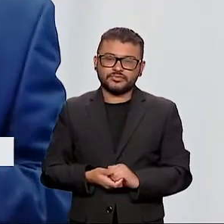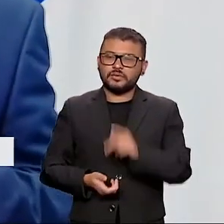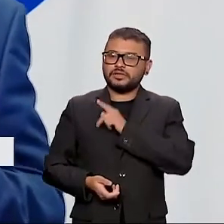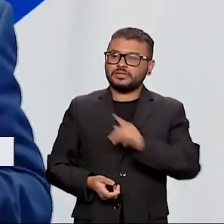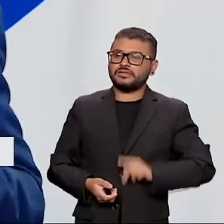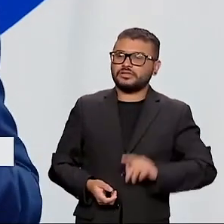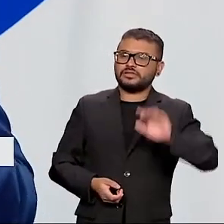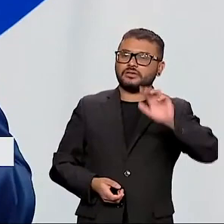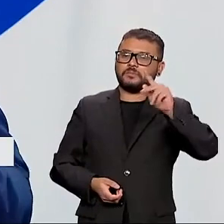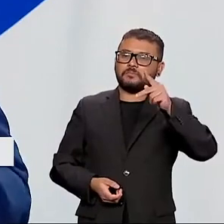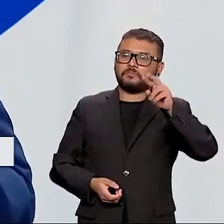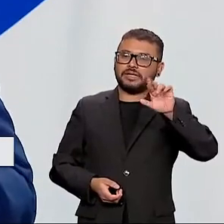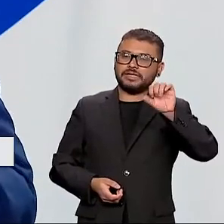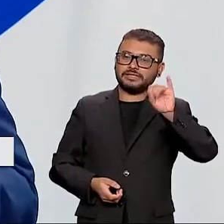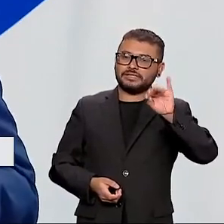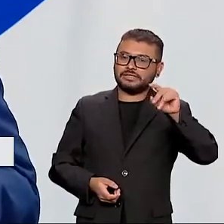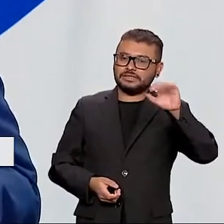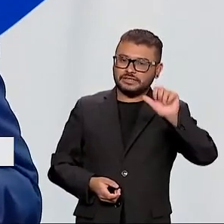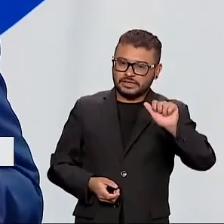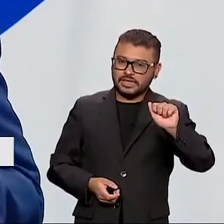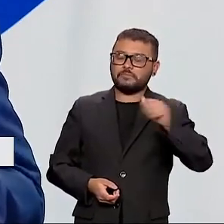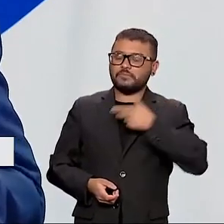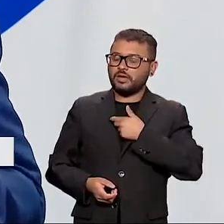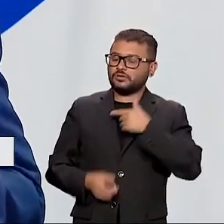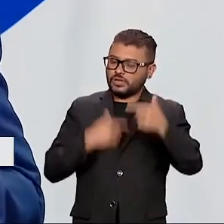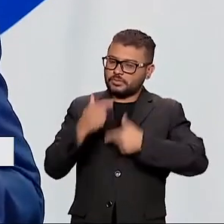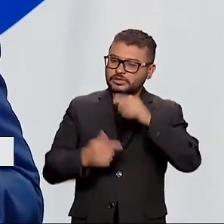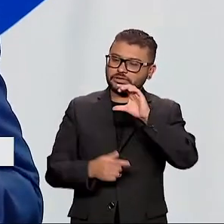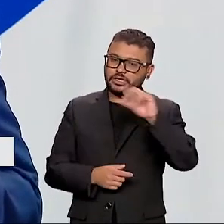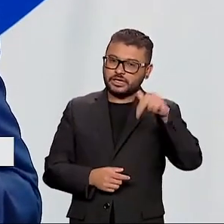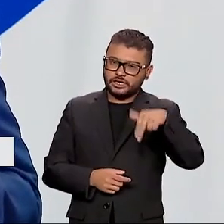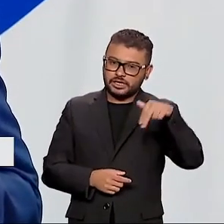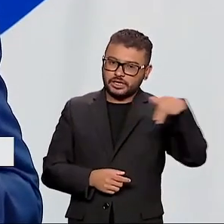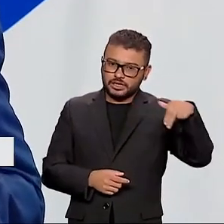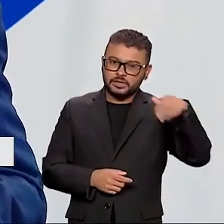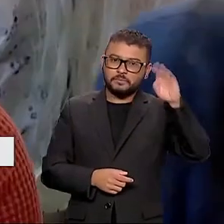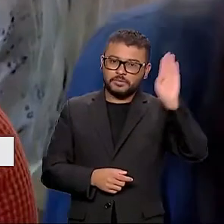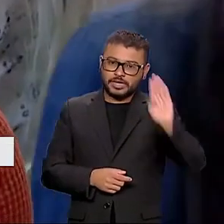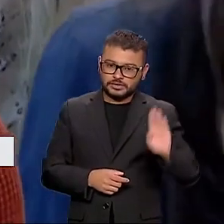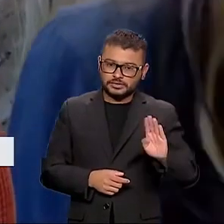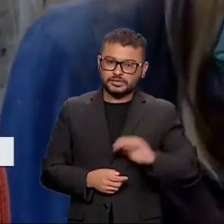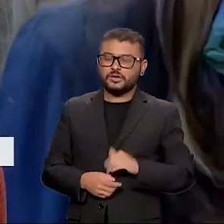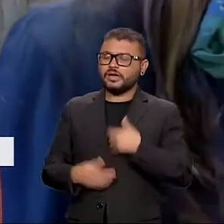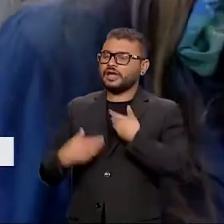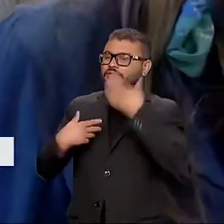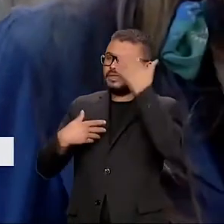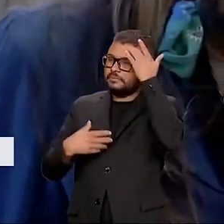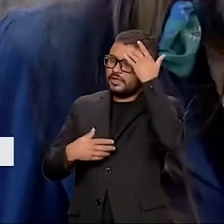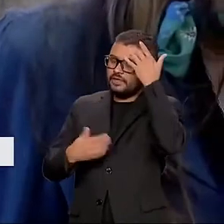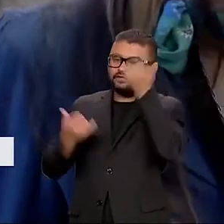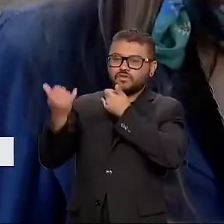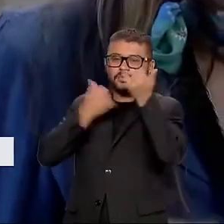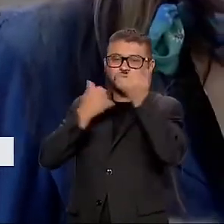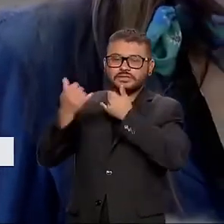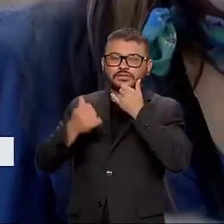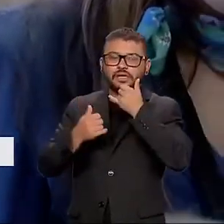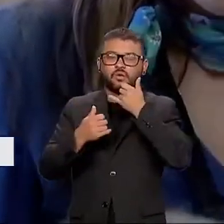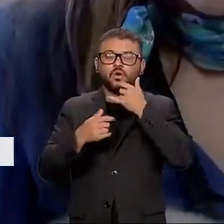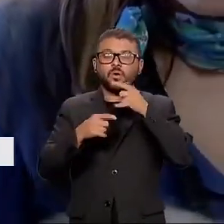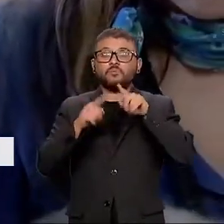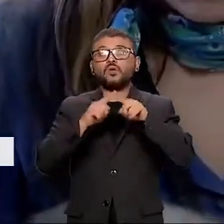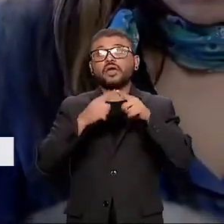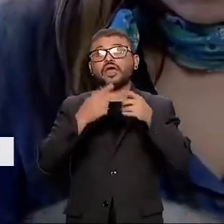Presidente, Priscila Yazbek, da CNN Brasil. Presidente, queria te fazer uma pergunta sobre a manchete do jornal La Liberación, que